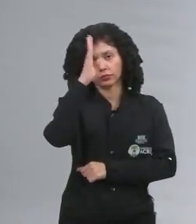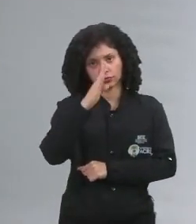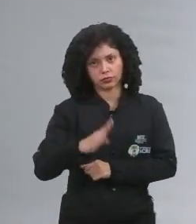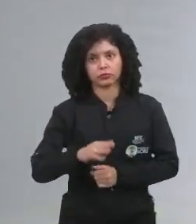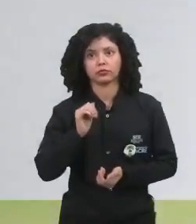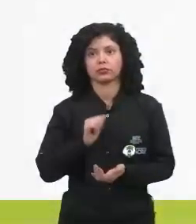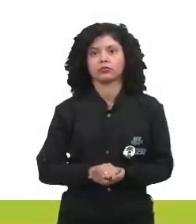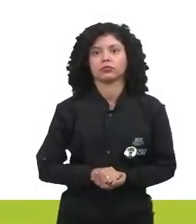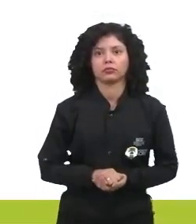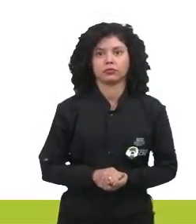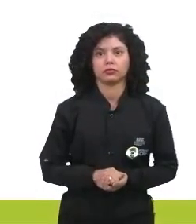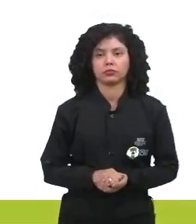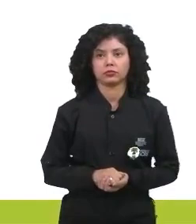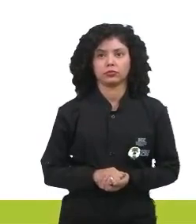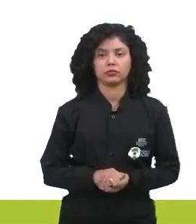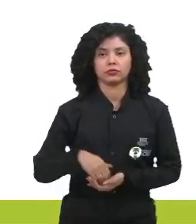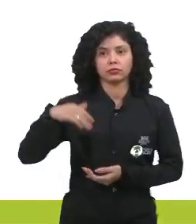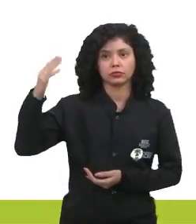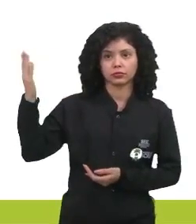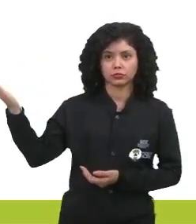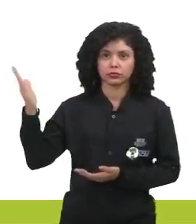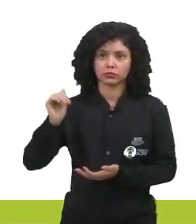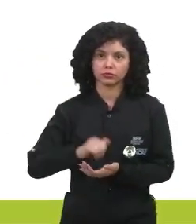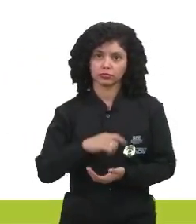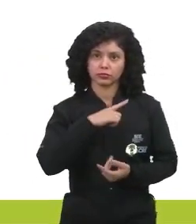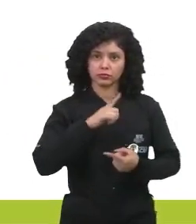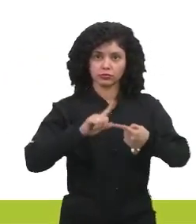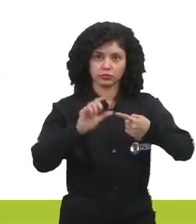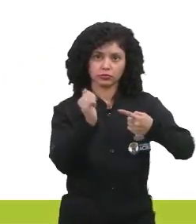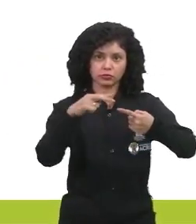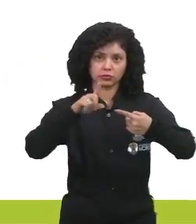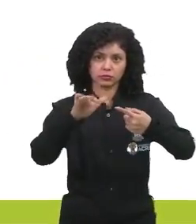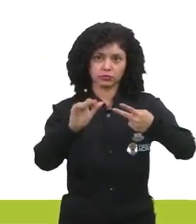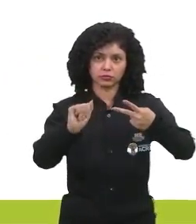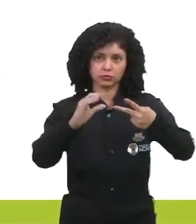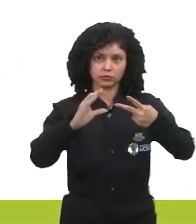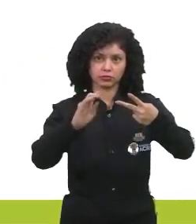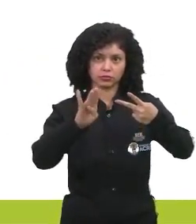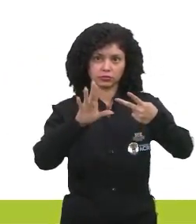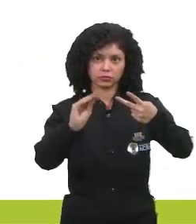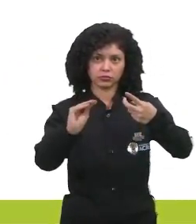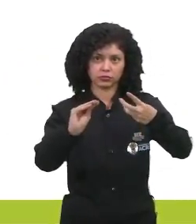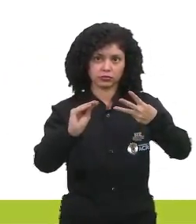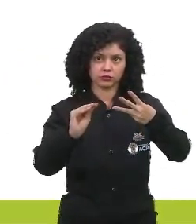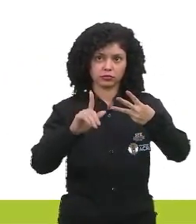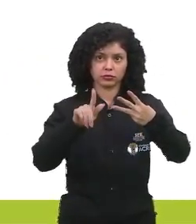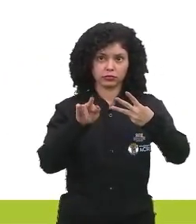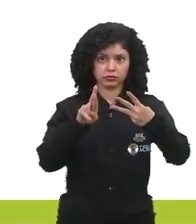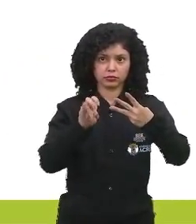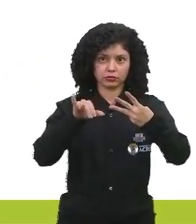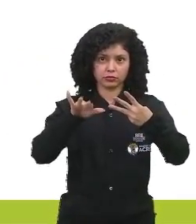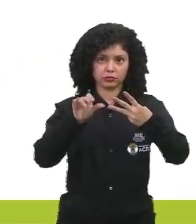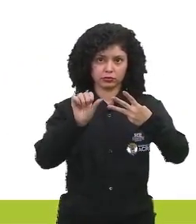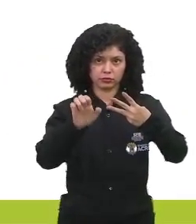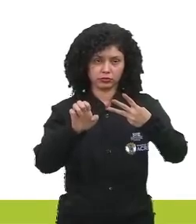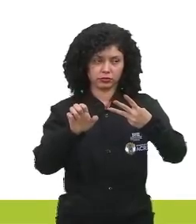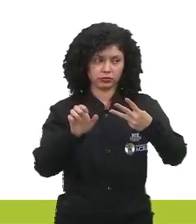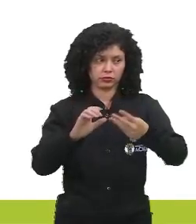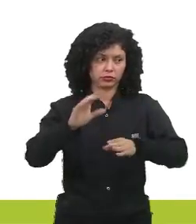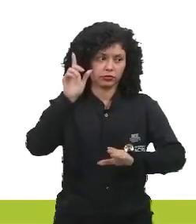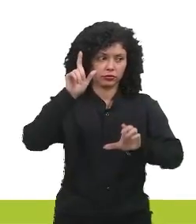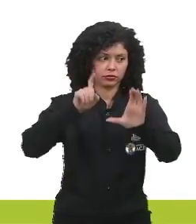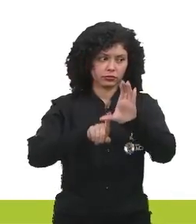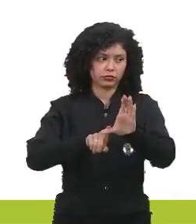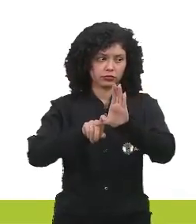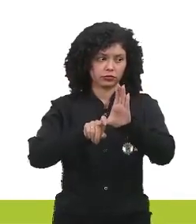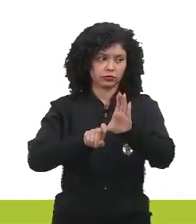língua portuguesa? E aí vocês podem observar que nós temos a Angola, o Cabo Verde, Guiné-Bissau, Guiné